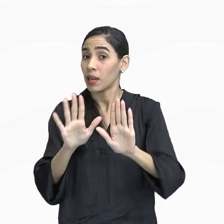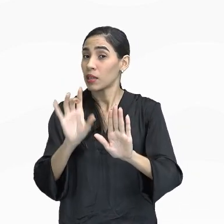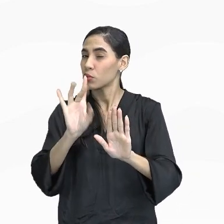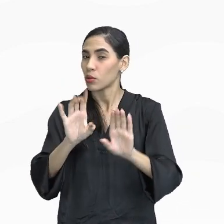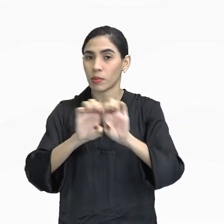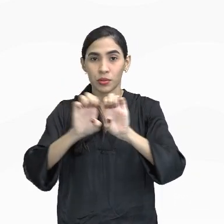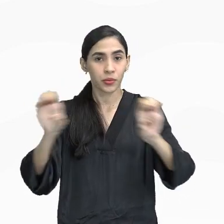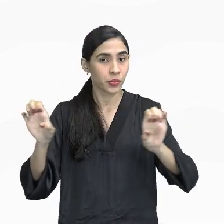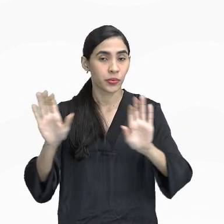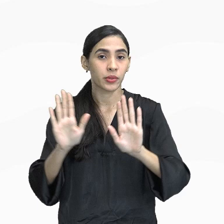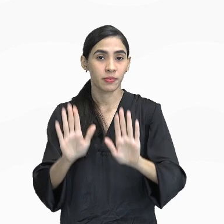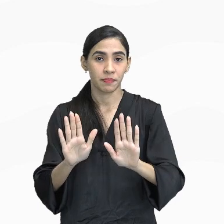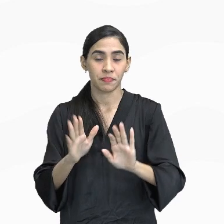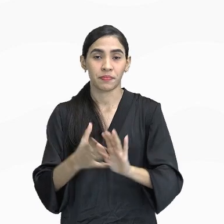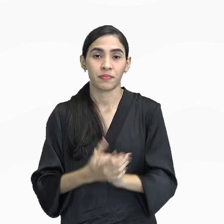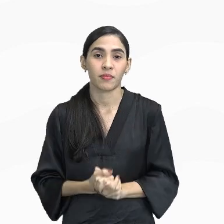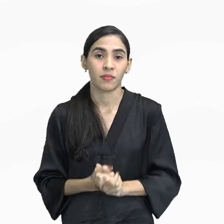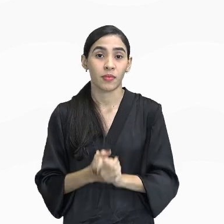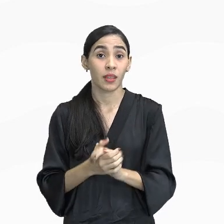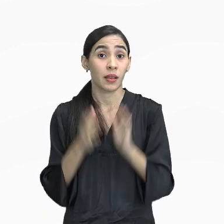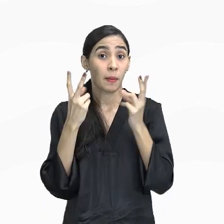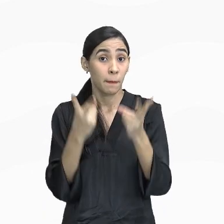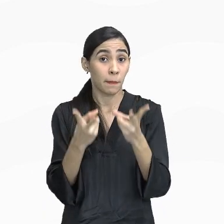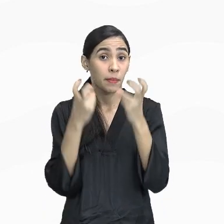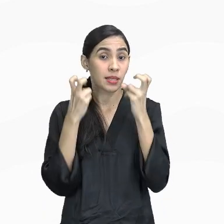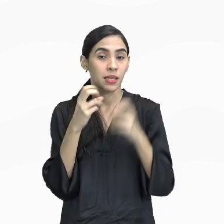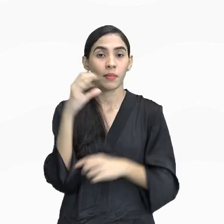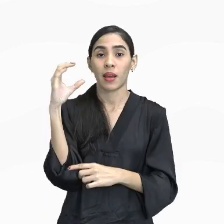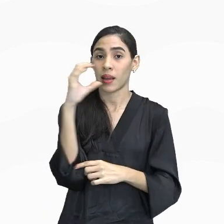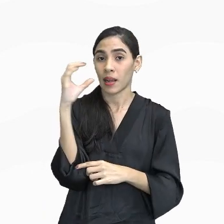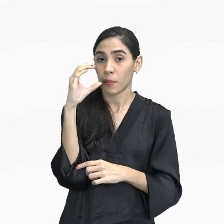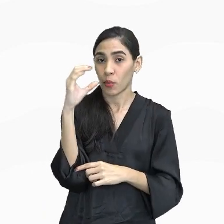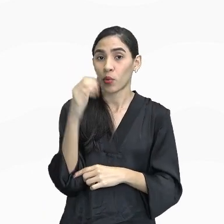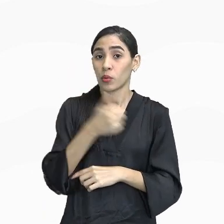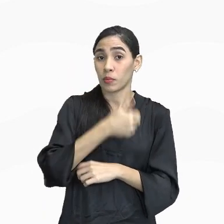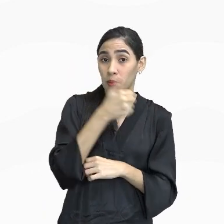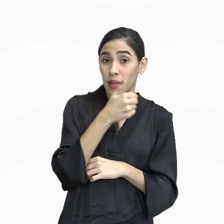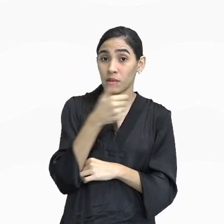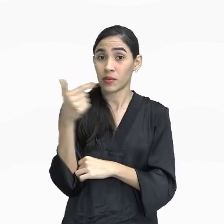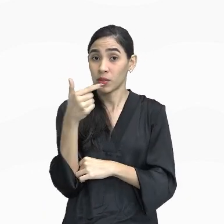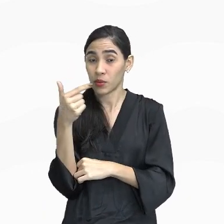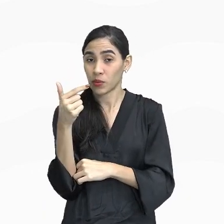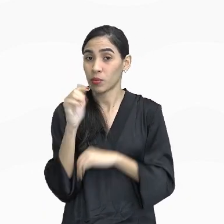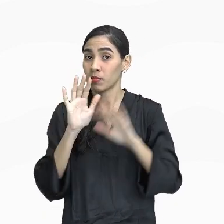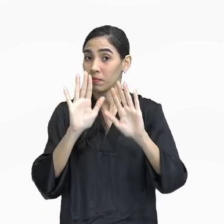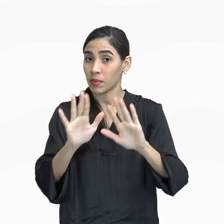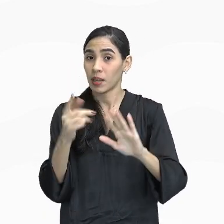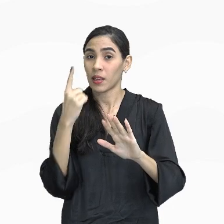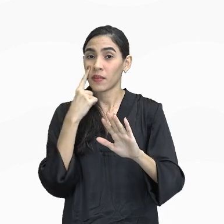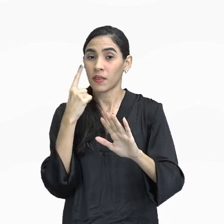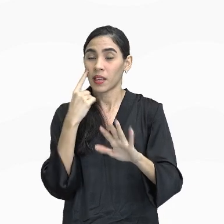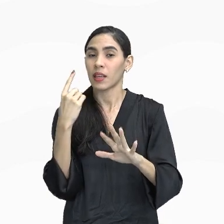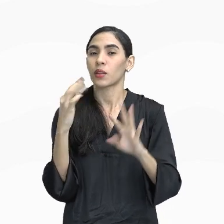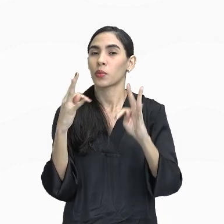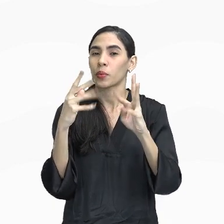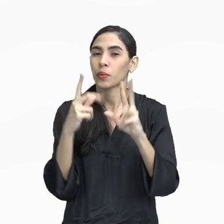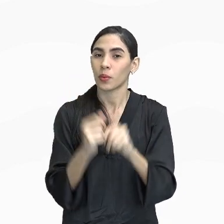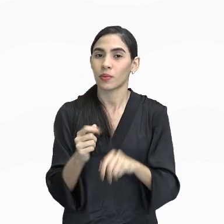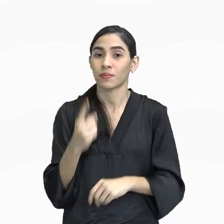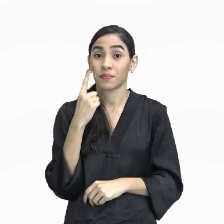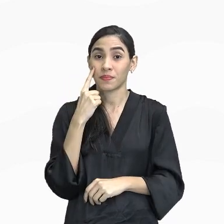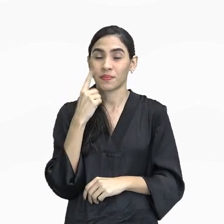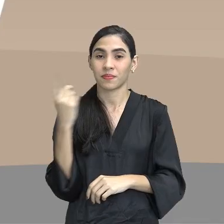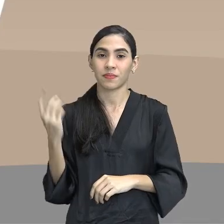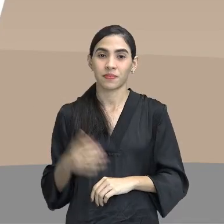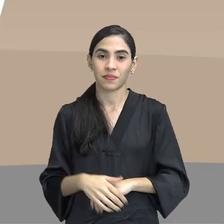uma parte de todo o ciclo. Note que o carbono está tanto no primeiro quanto no segundo. Mas vamos ver o ciclo como um todo. Dê uma